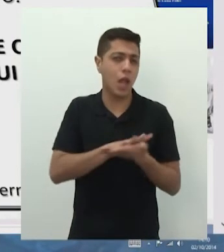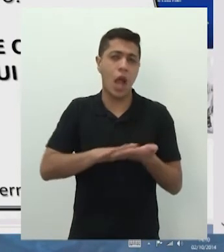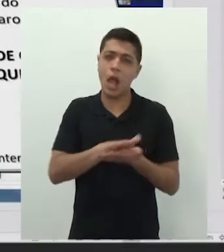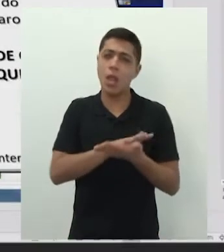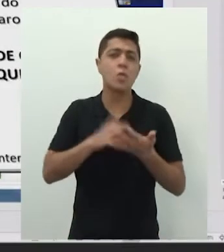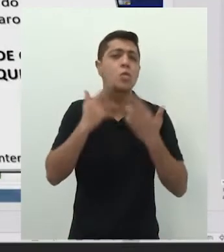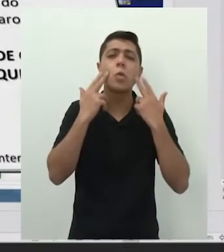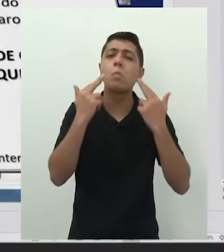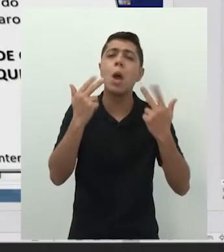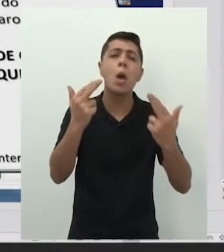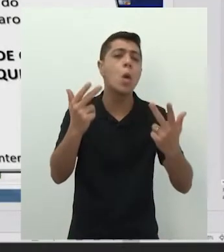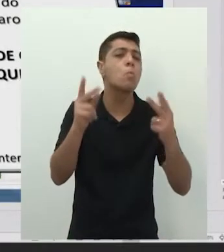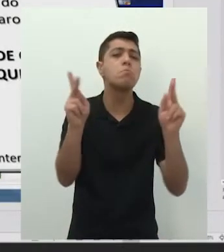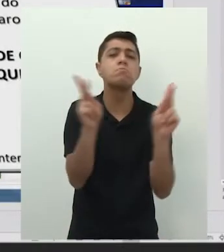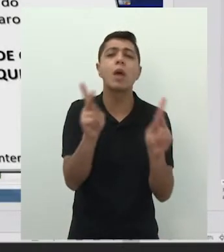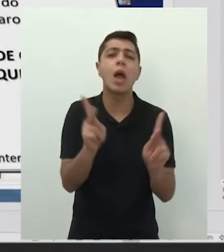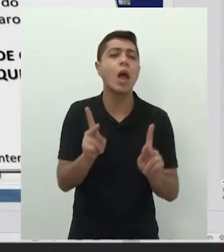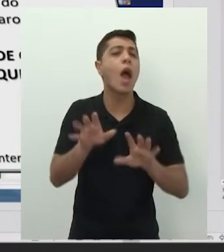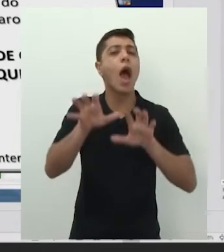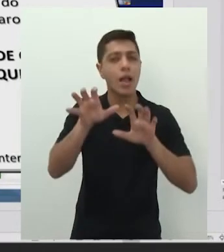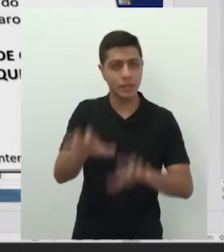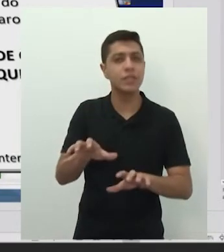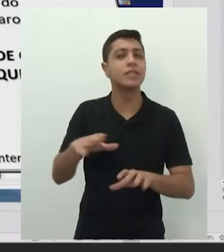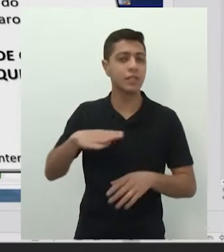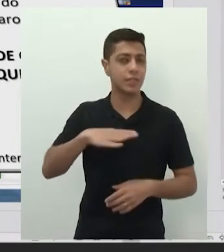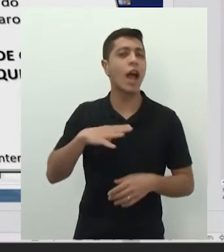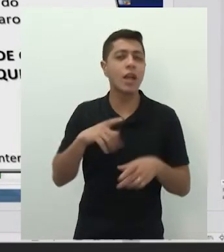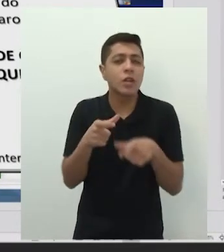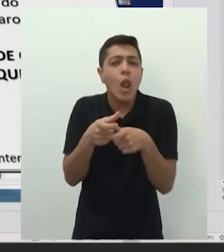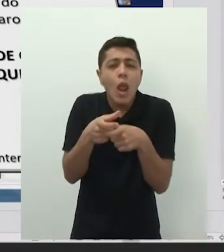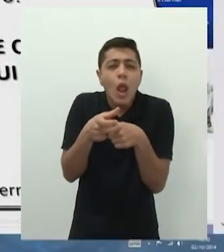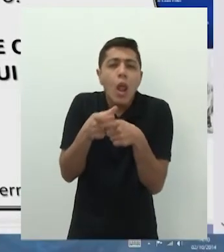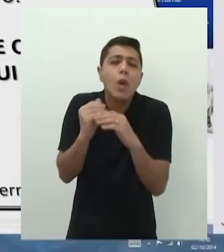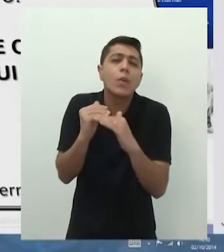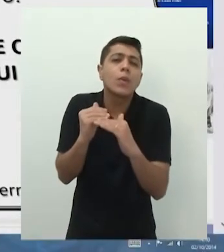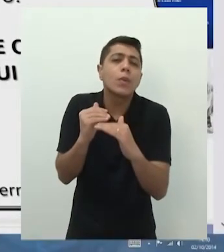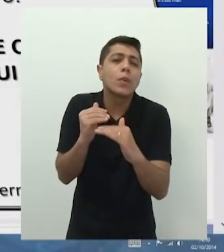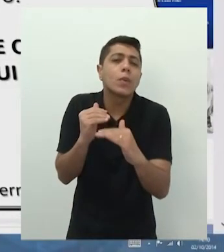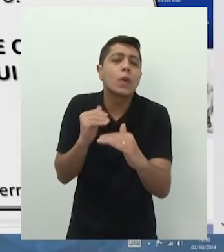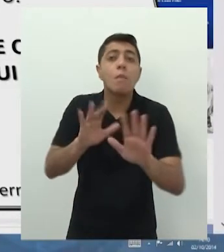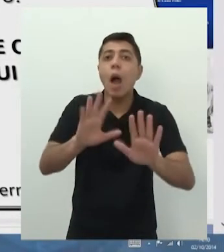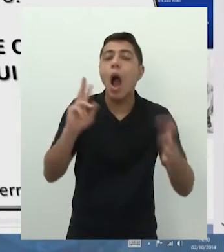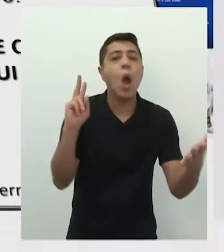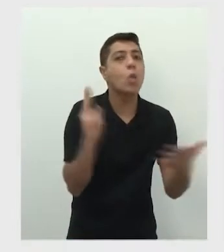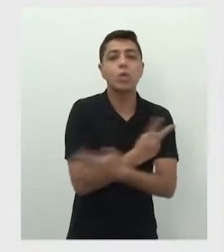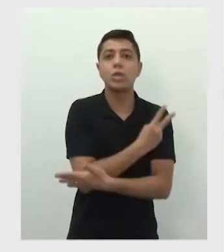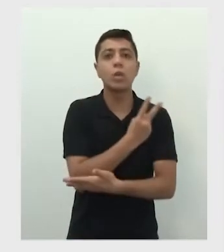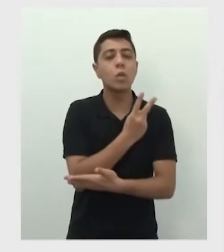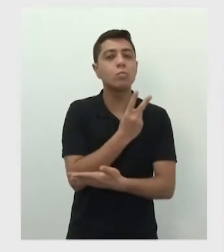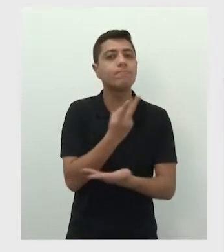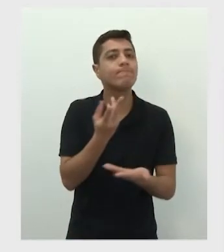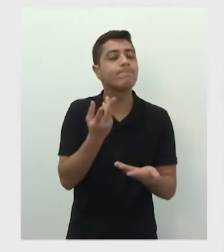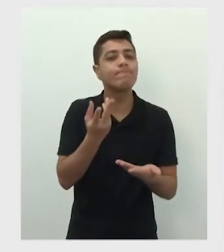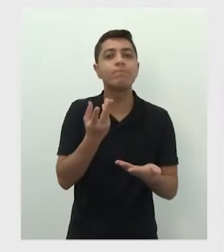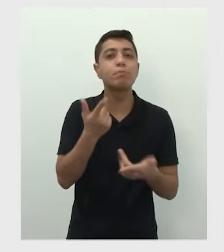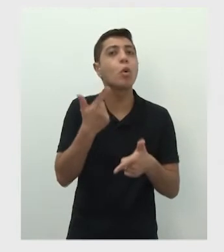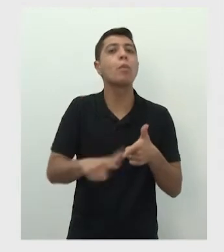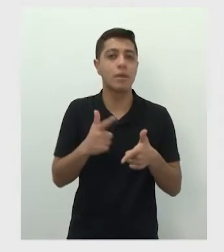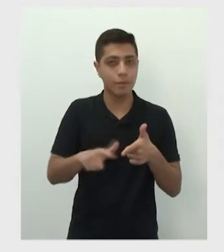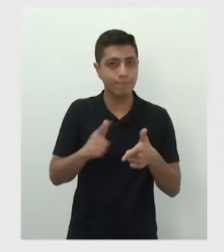que, por um motivo que ninguém sabe, até hoje ninguém sabe, essa cidade começa a